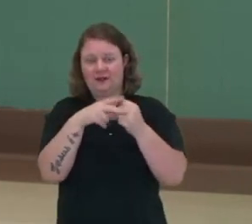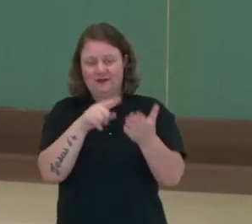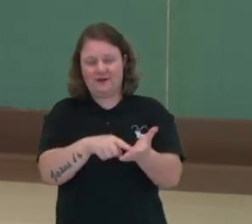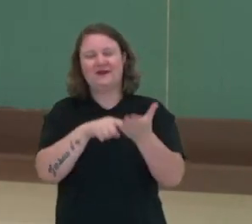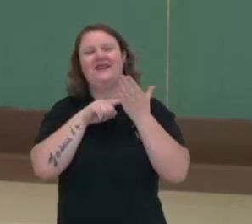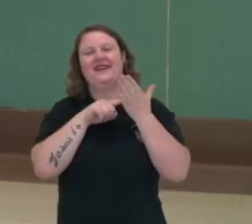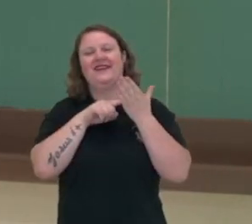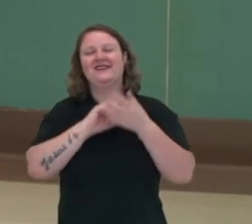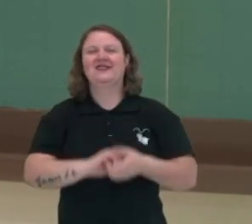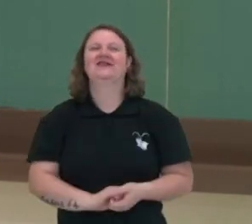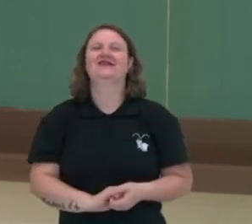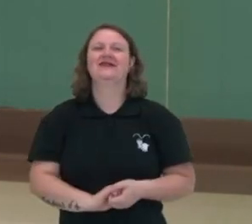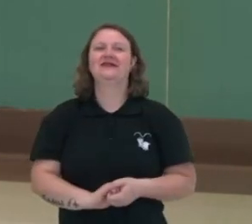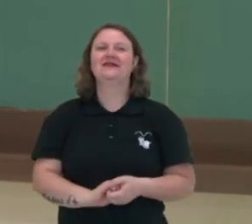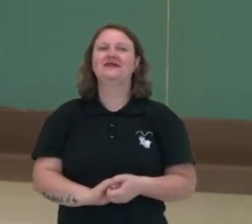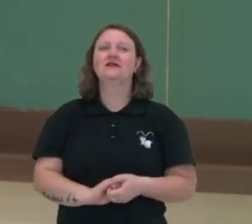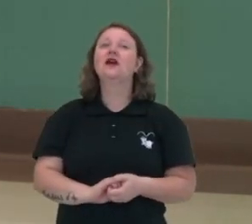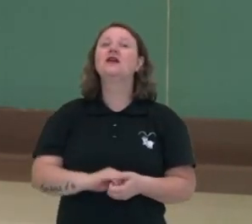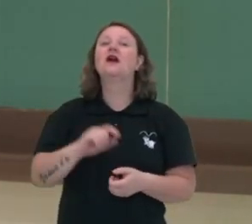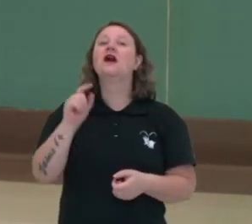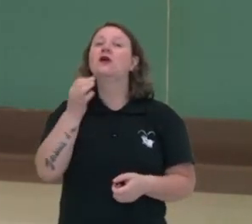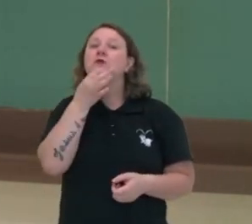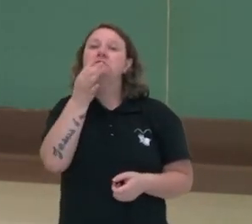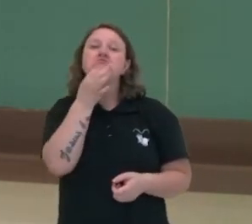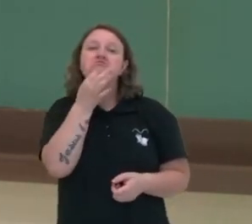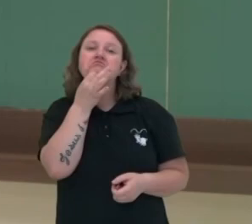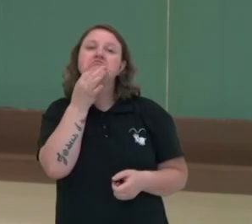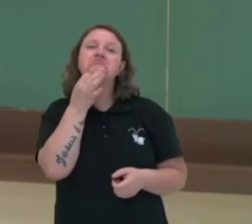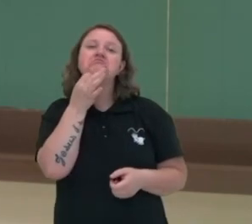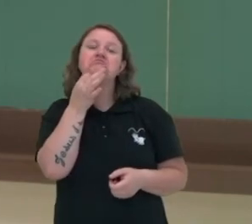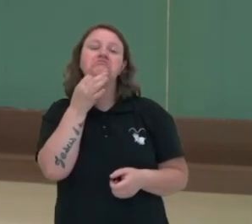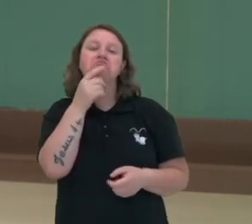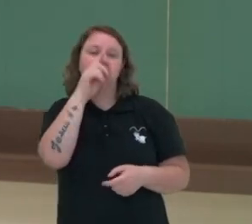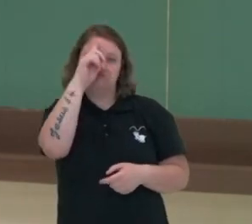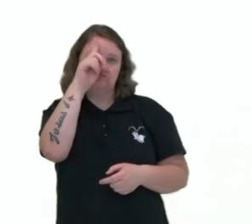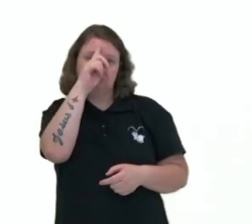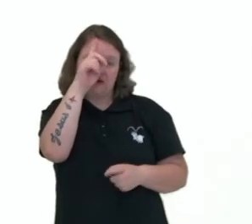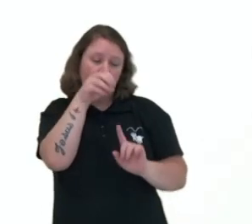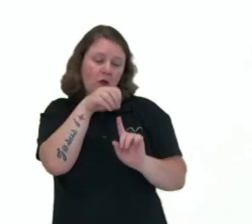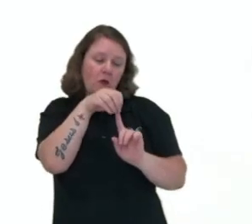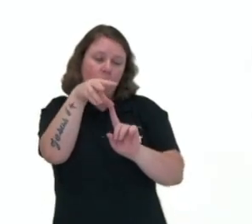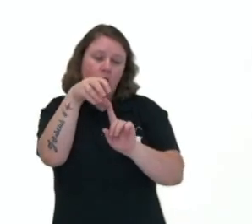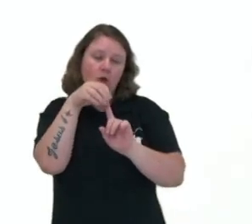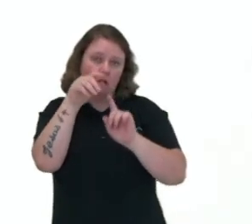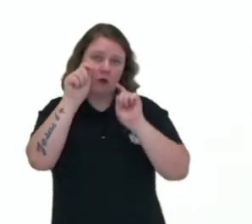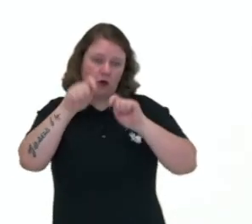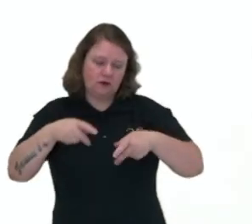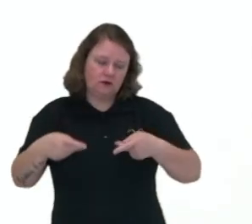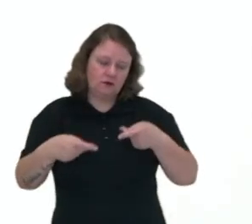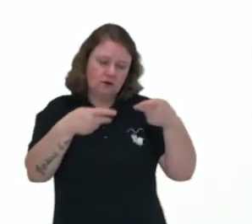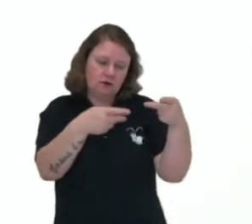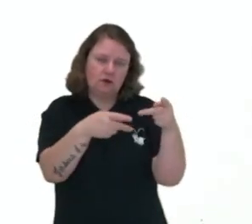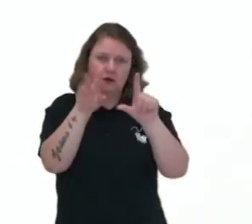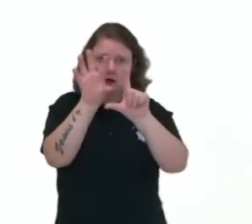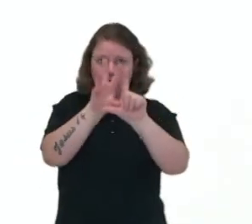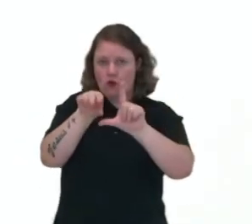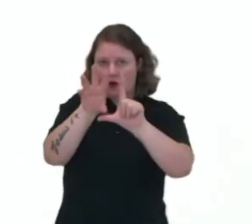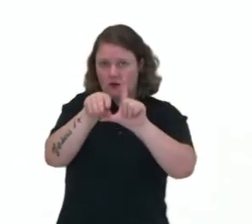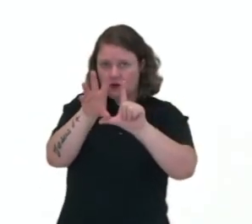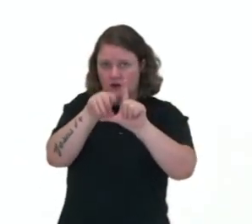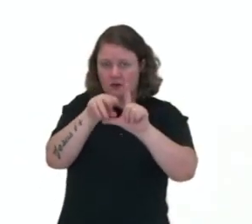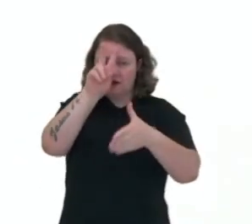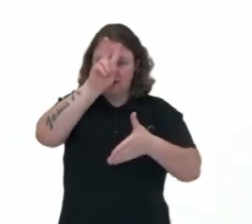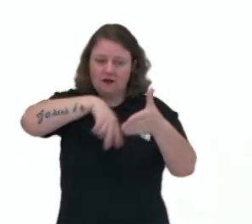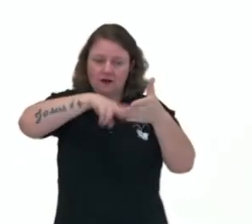beleza? Aqui uma sugestão, caso você consiga, né, fazer essa visita, né, pelo QR Code para ler,